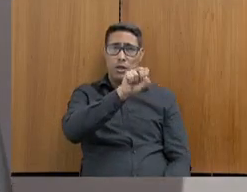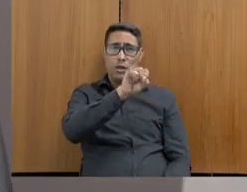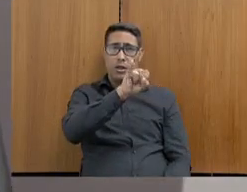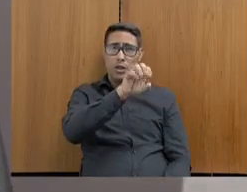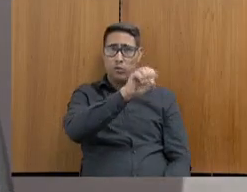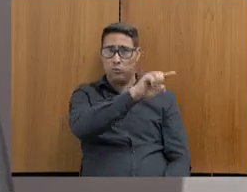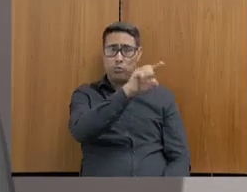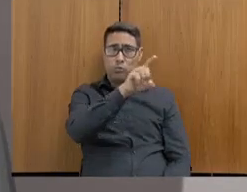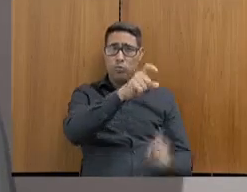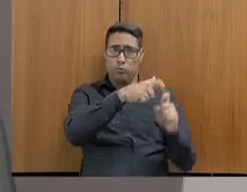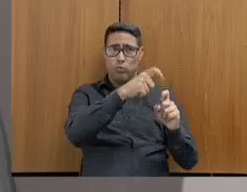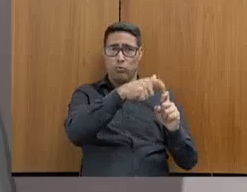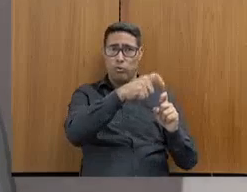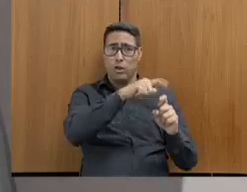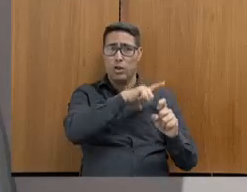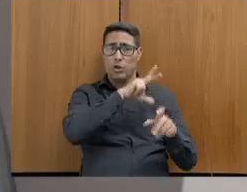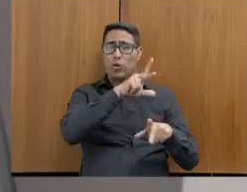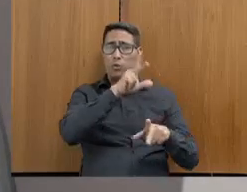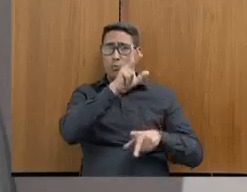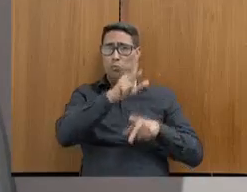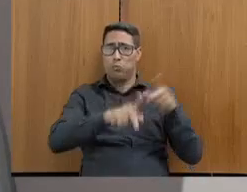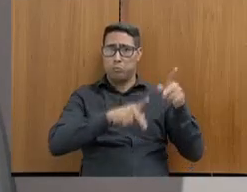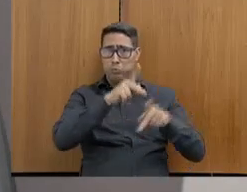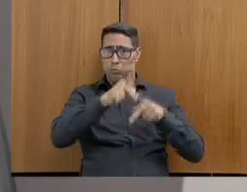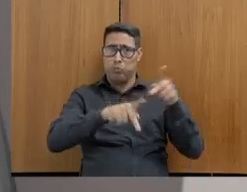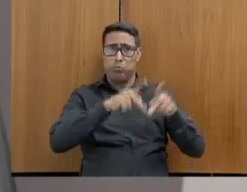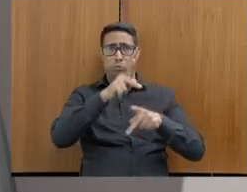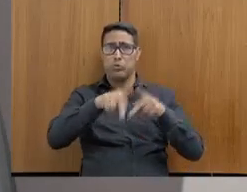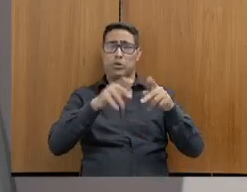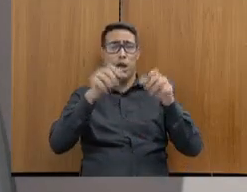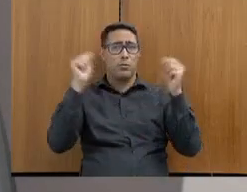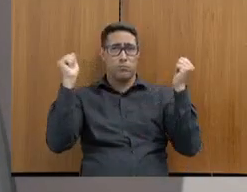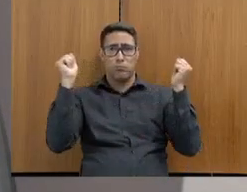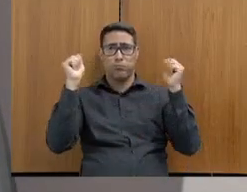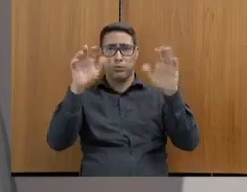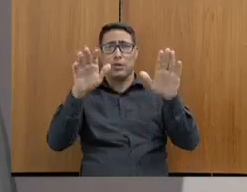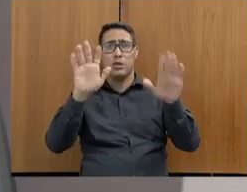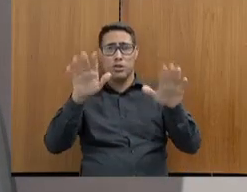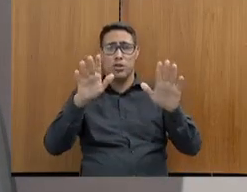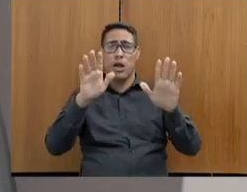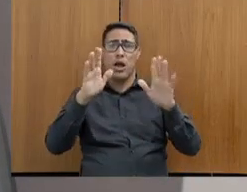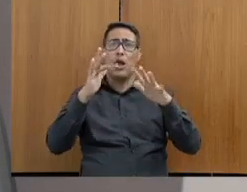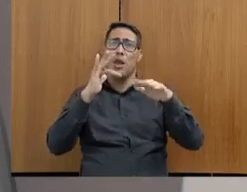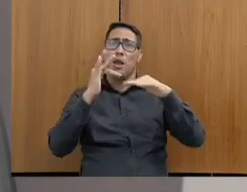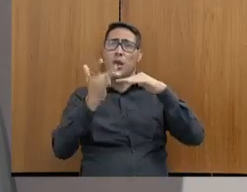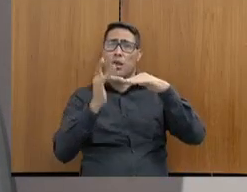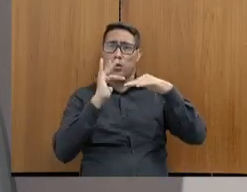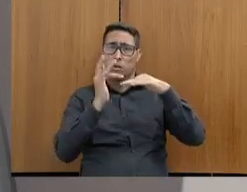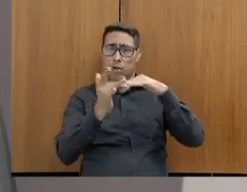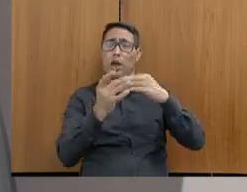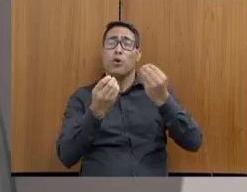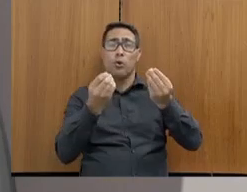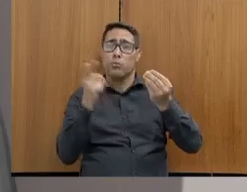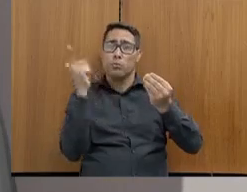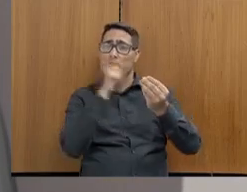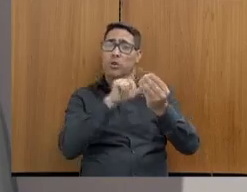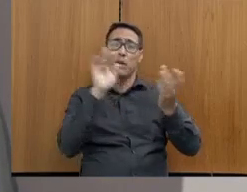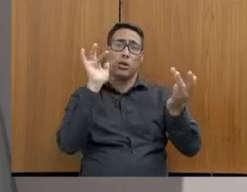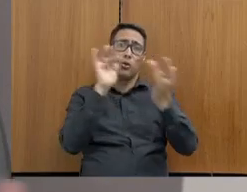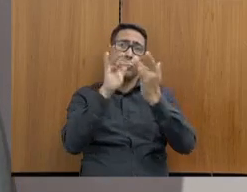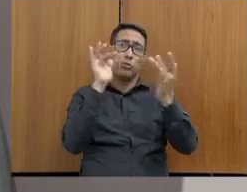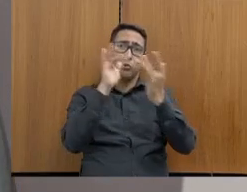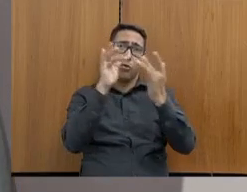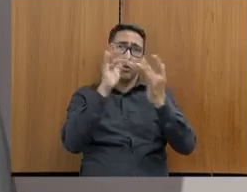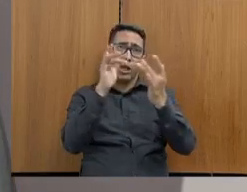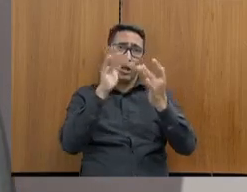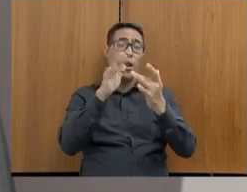o nosso público interno porque já está nas nossas redes sociais também qual que seria esse canal de contato né embora ele seja